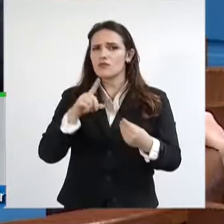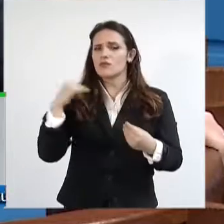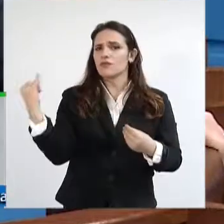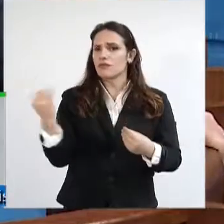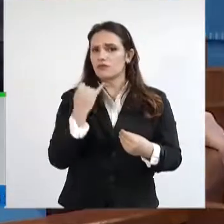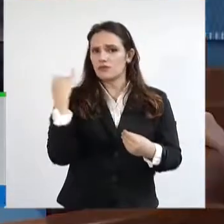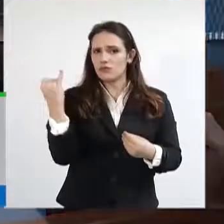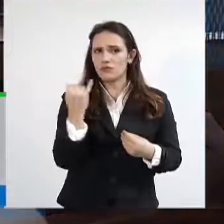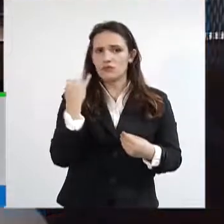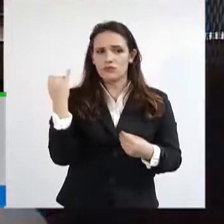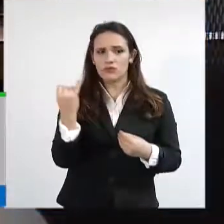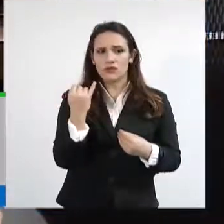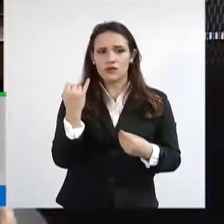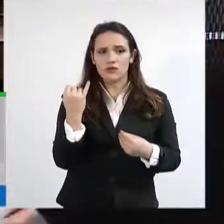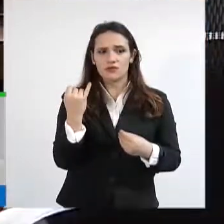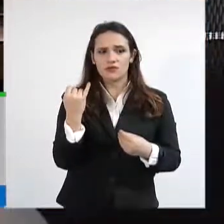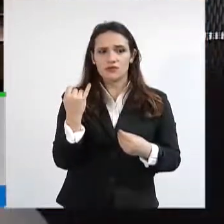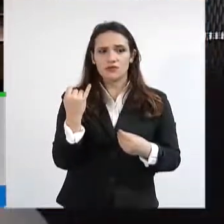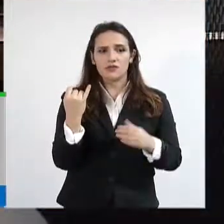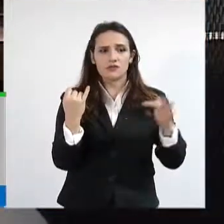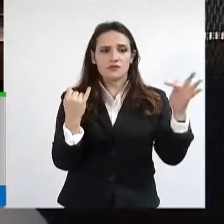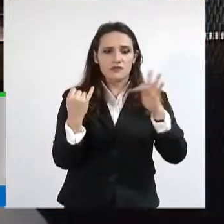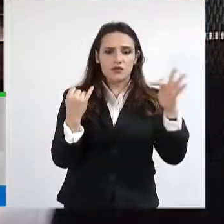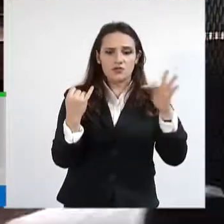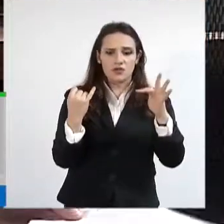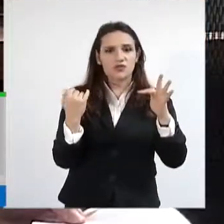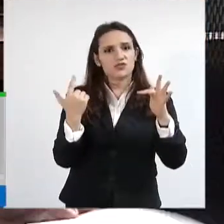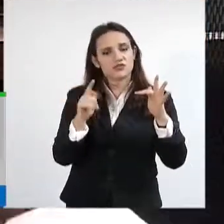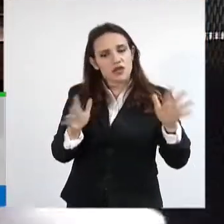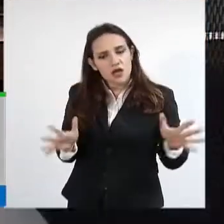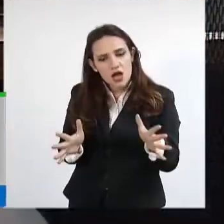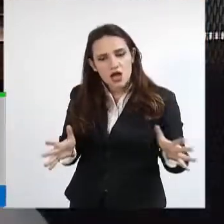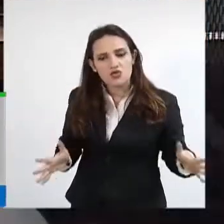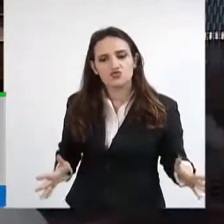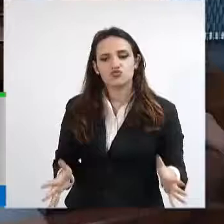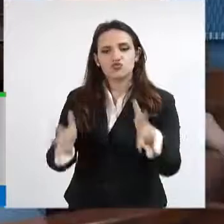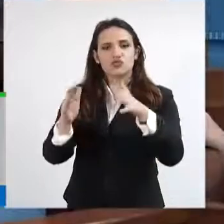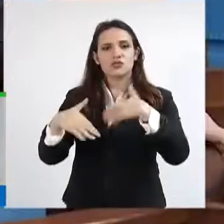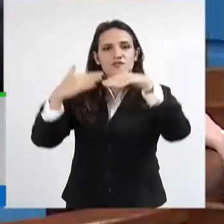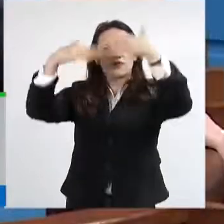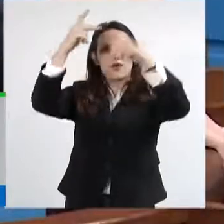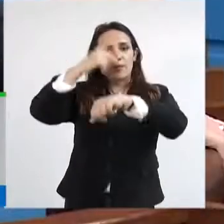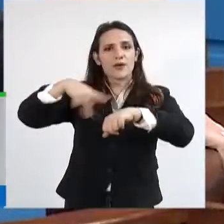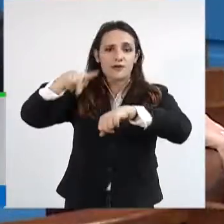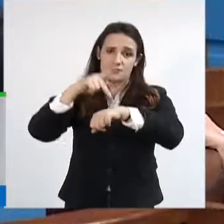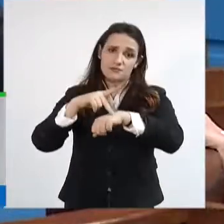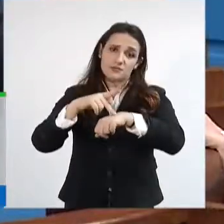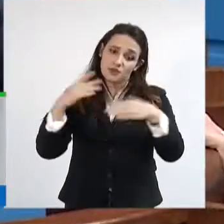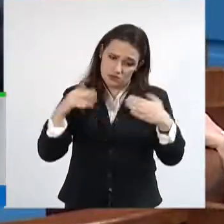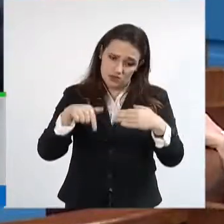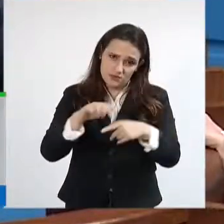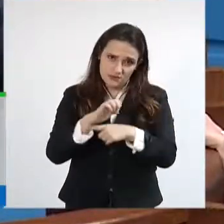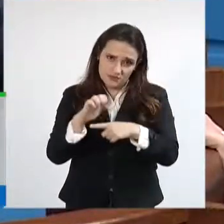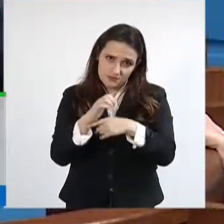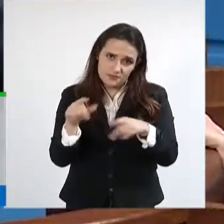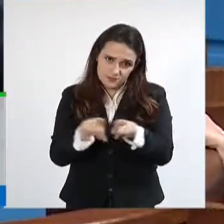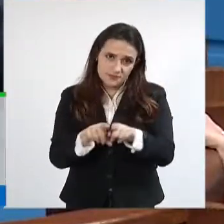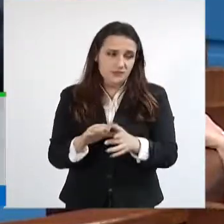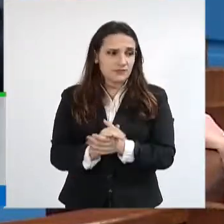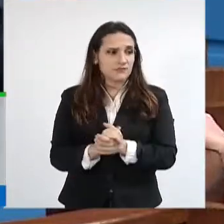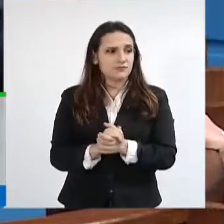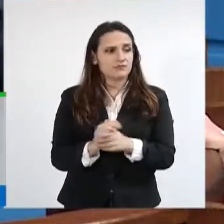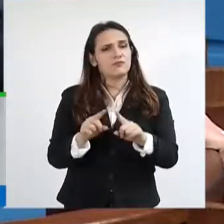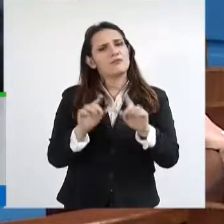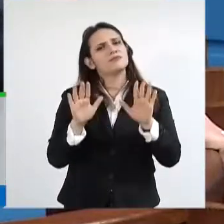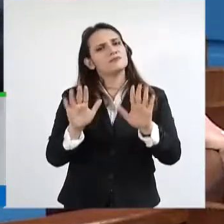importância da universidade no desenvolvimento do país, especificamente do Mato Grosso do Sul.